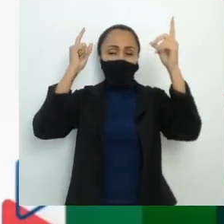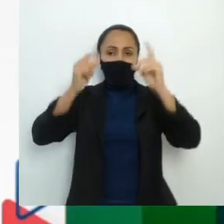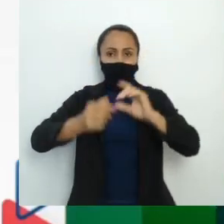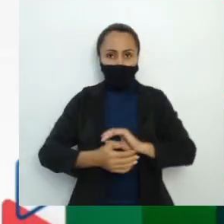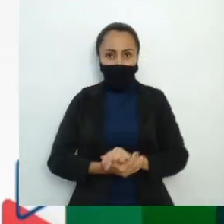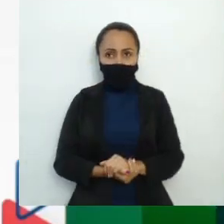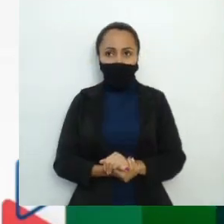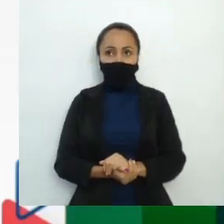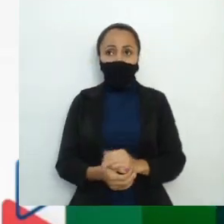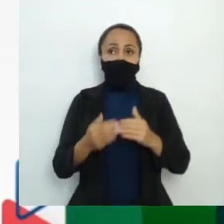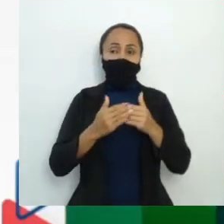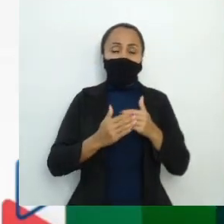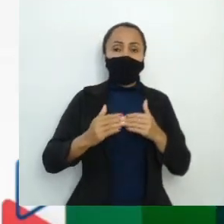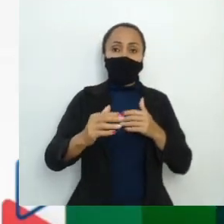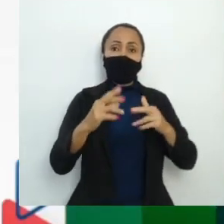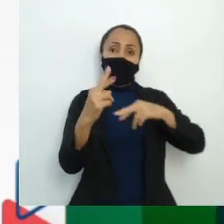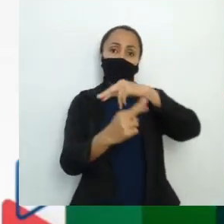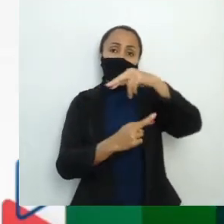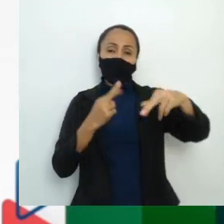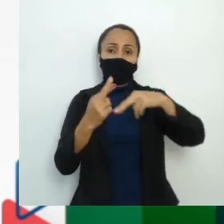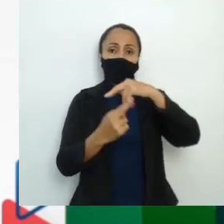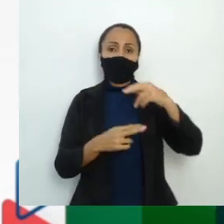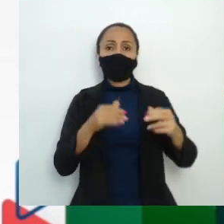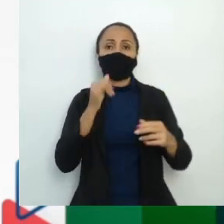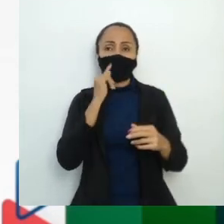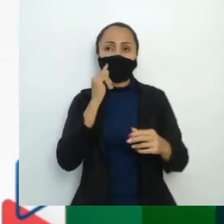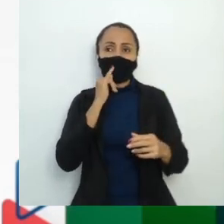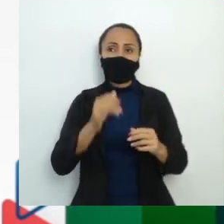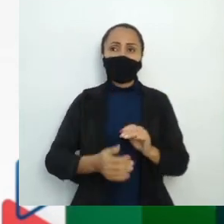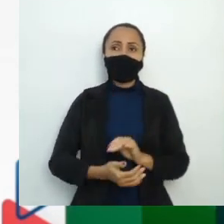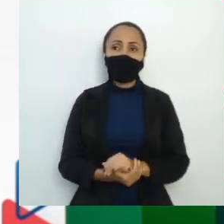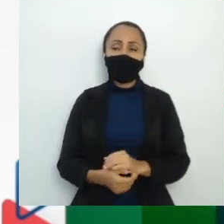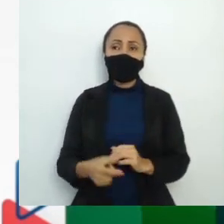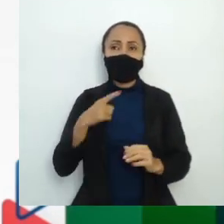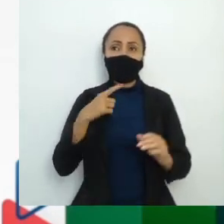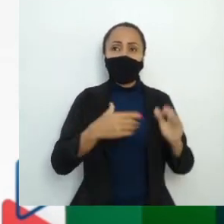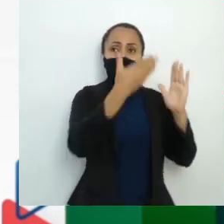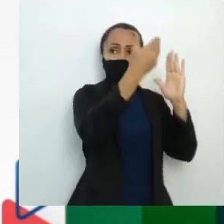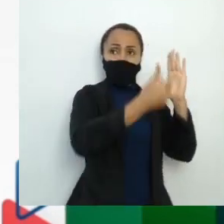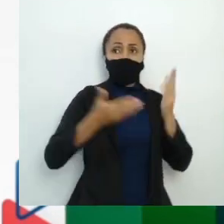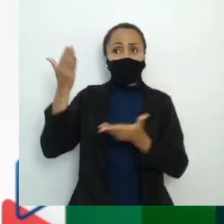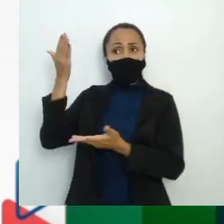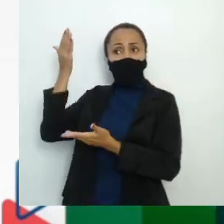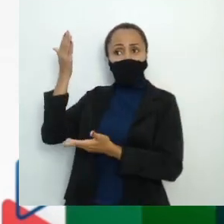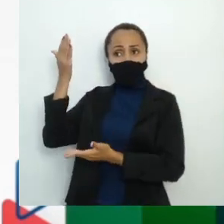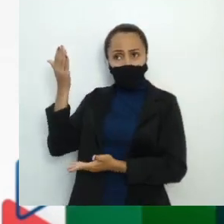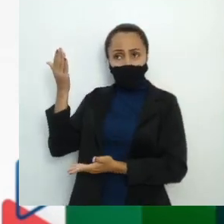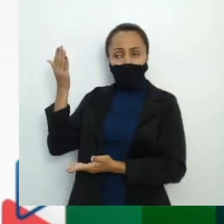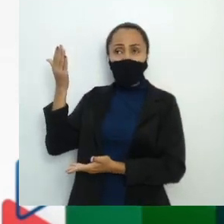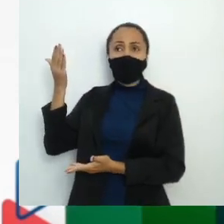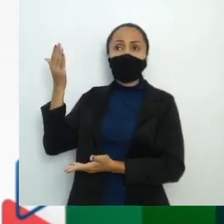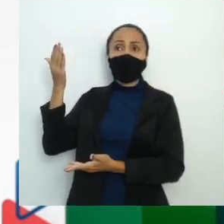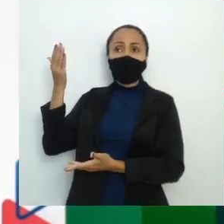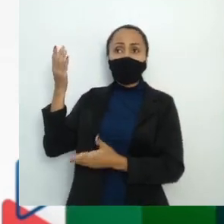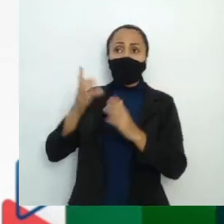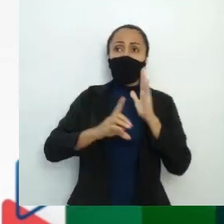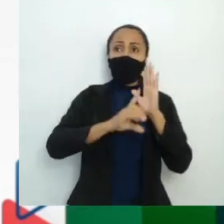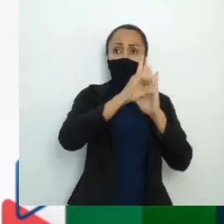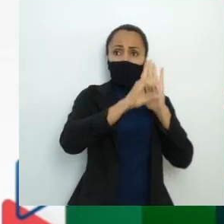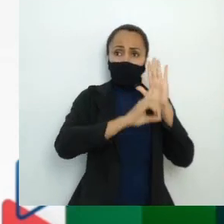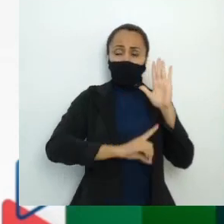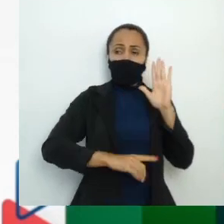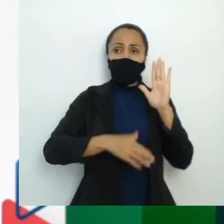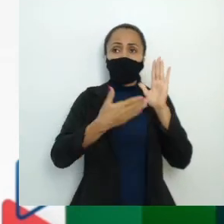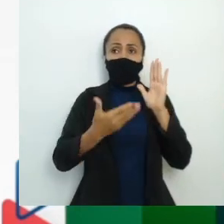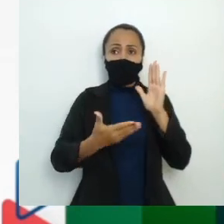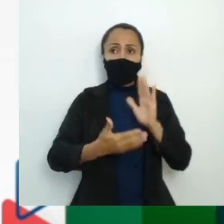A partir da Revolução, por exemplo, você vai ter aí a Declaração dos Direitos do Homem e do Cidadão sendo propagada, né, da França. Então, ó, a